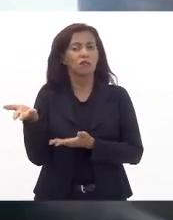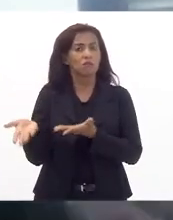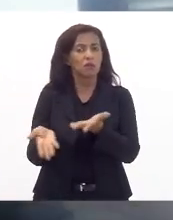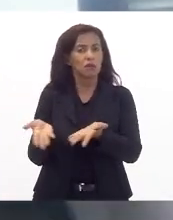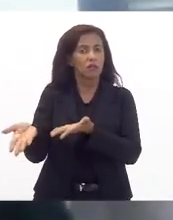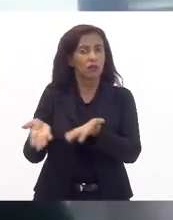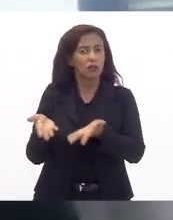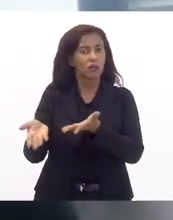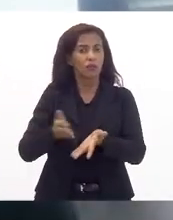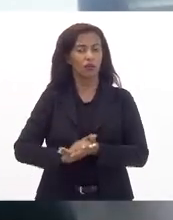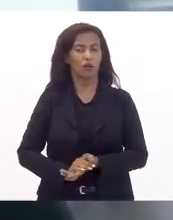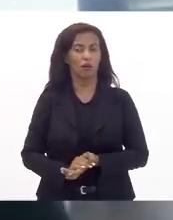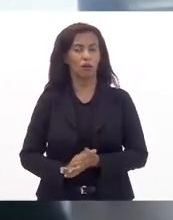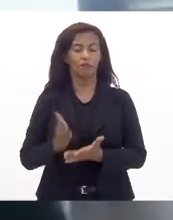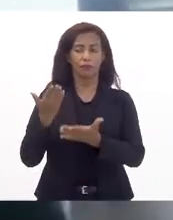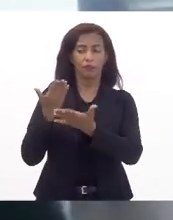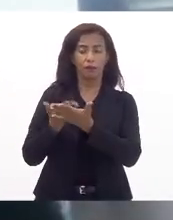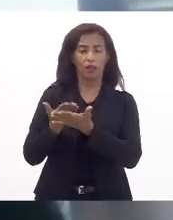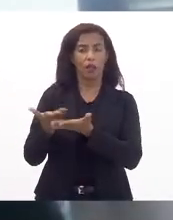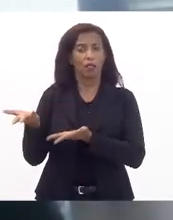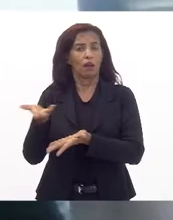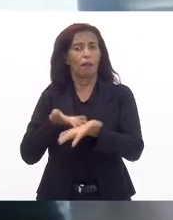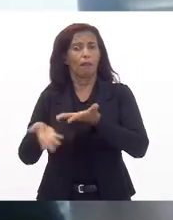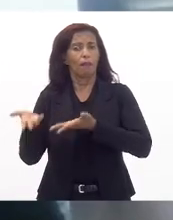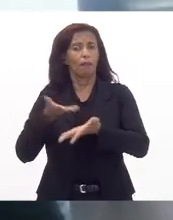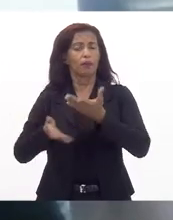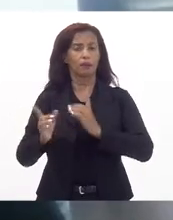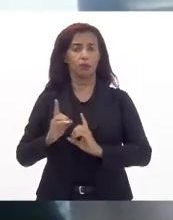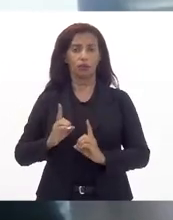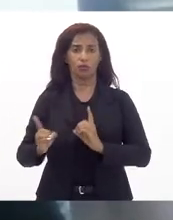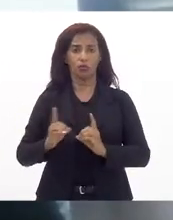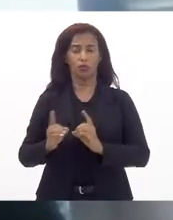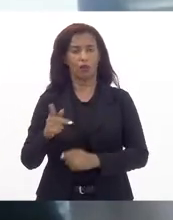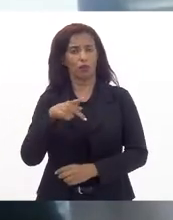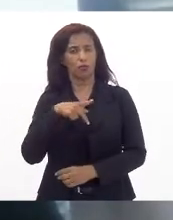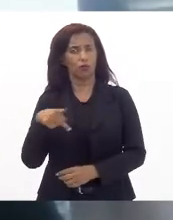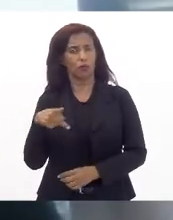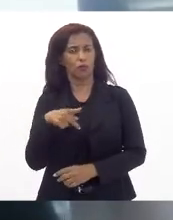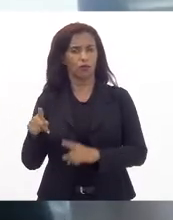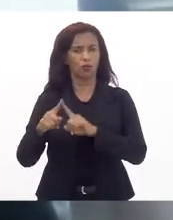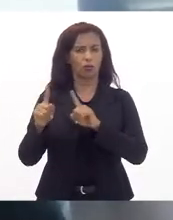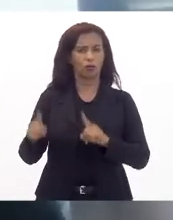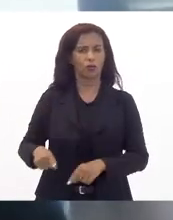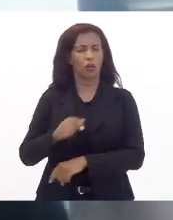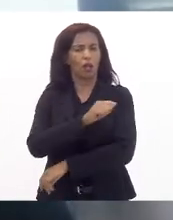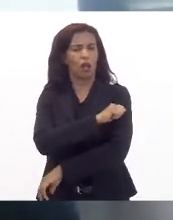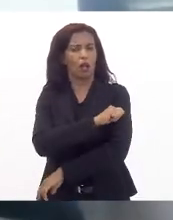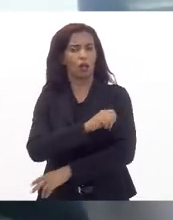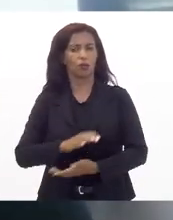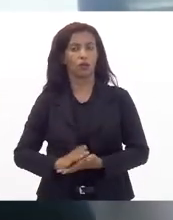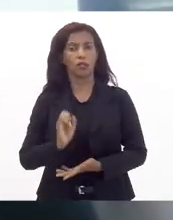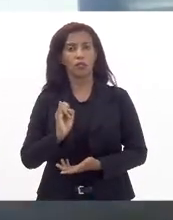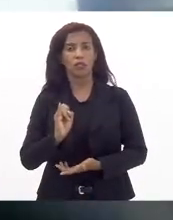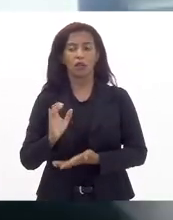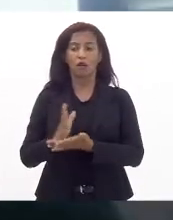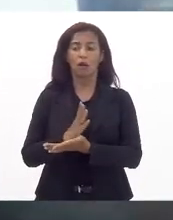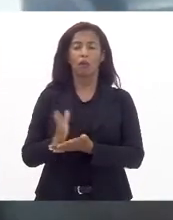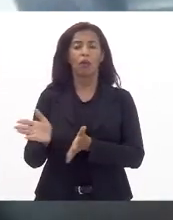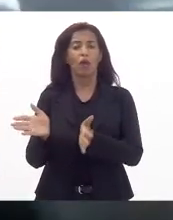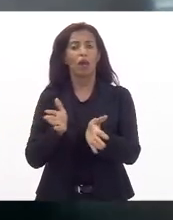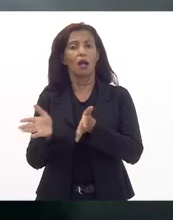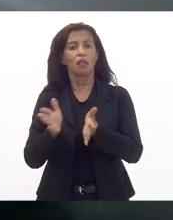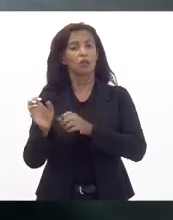condição a as escolas tenham participado no debate professores funcionários almoço que a maioria sequer